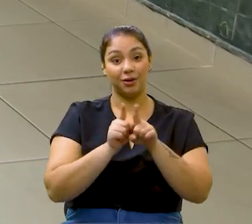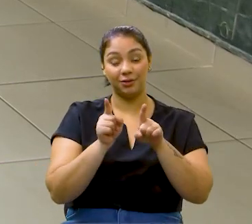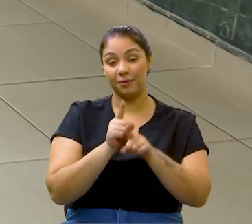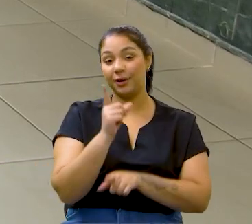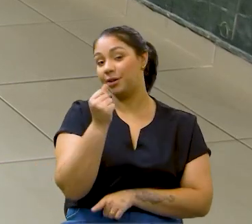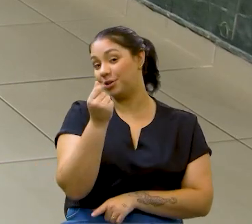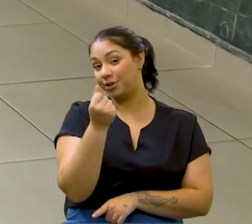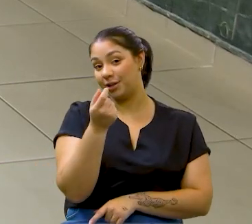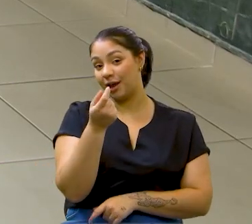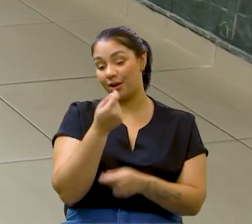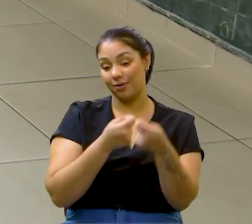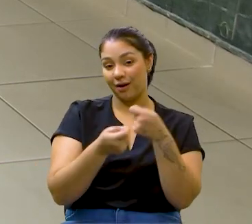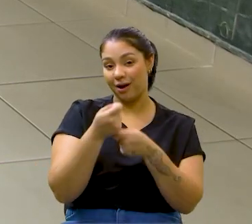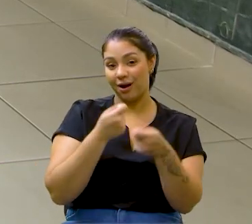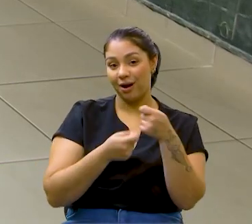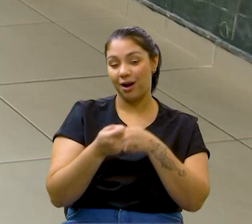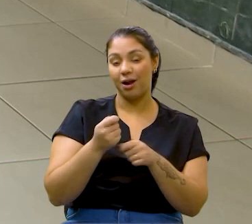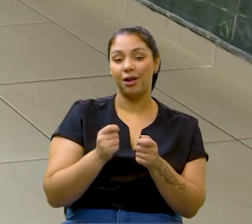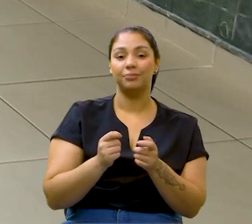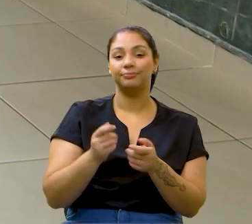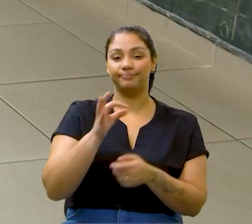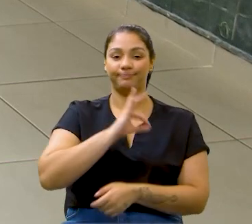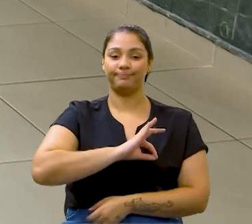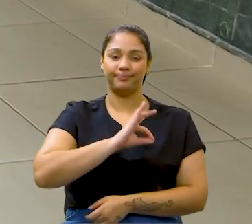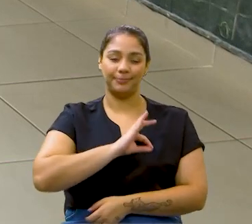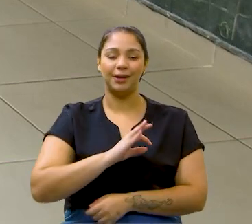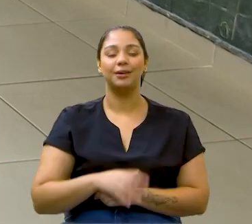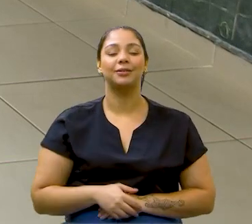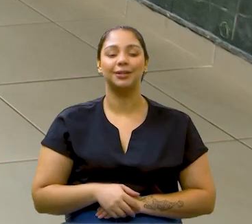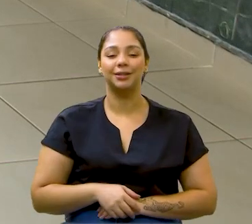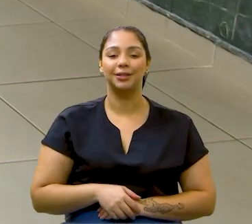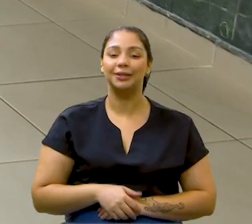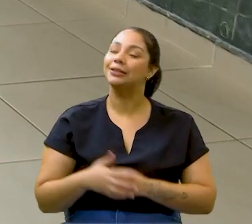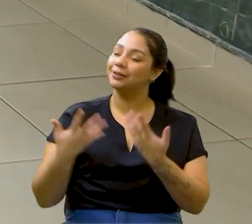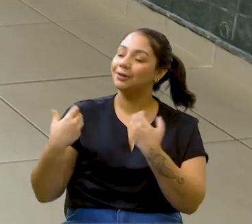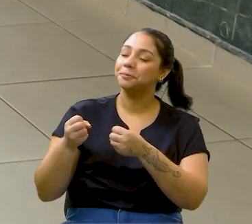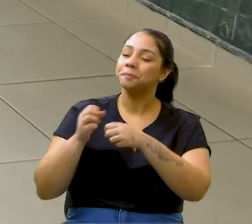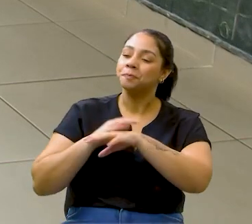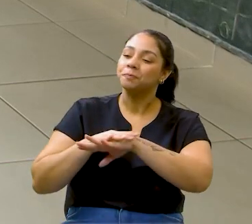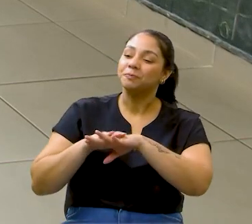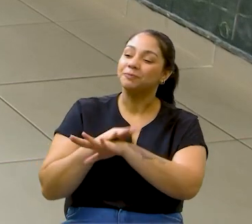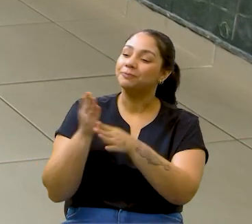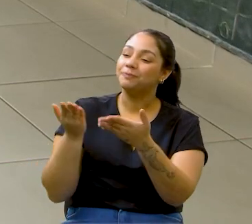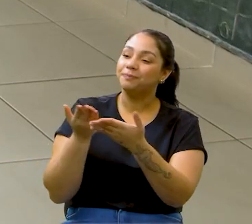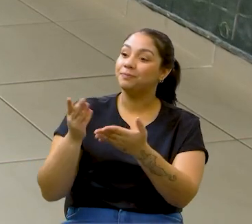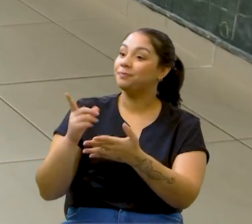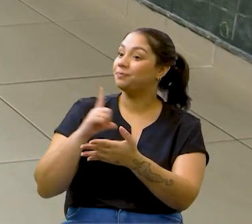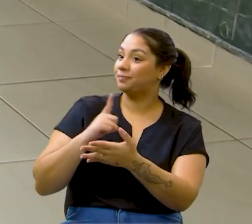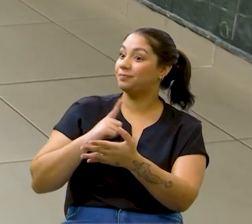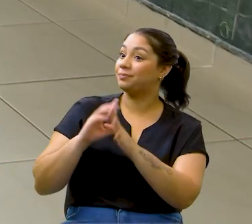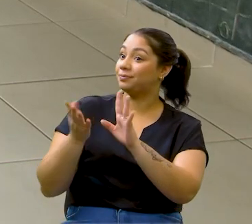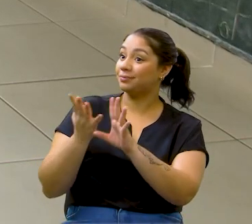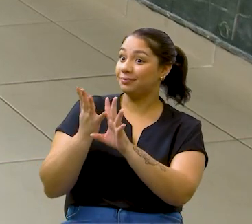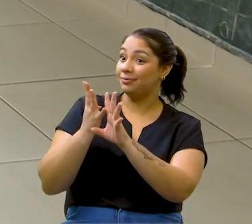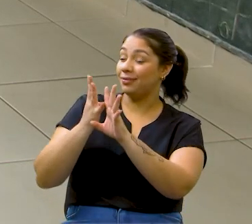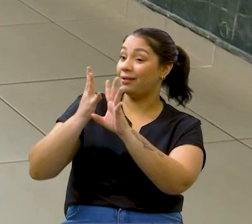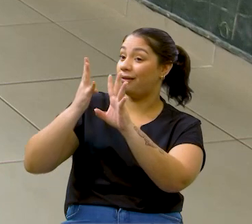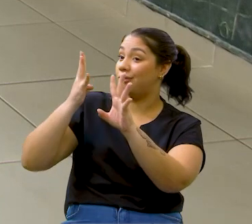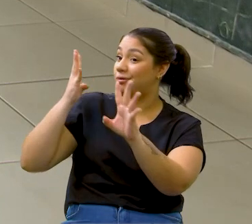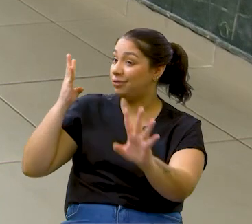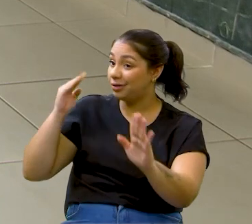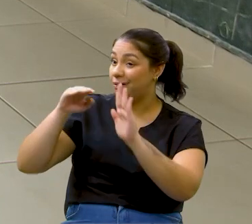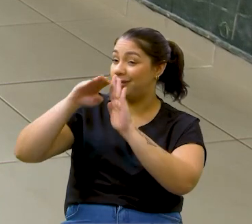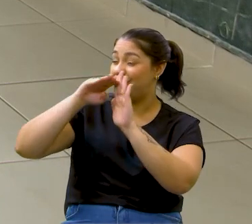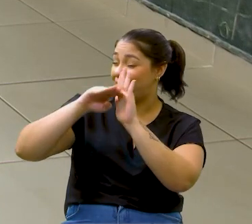até uma geração de renda. Uhum. E vamos falar agora sobre, você falou que está tendo aí uma fila de